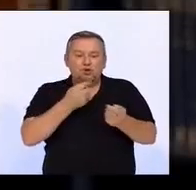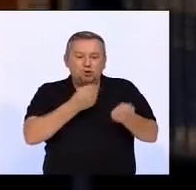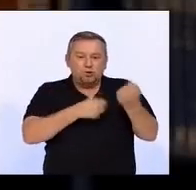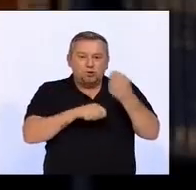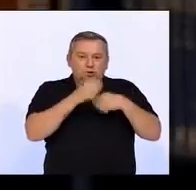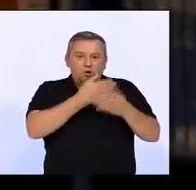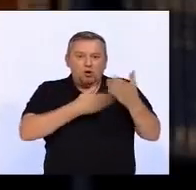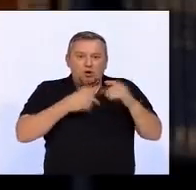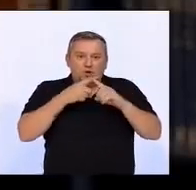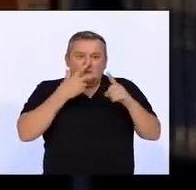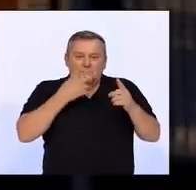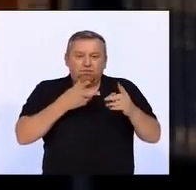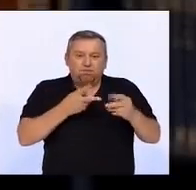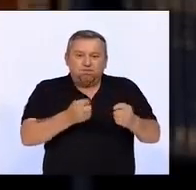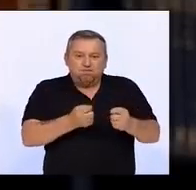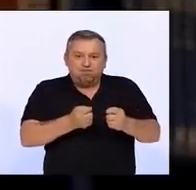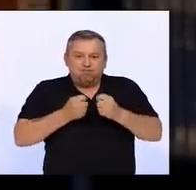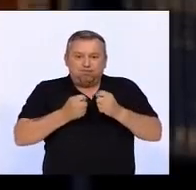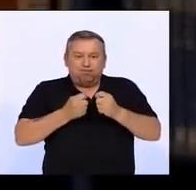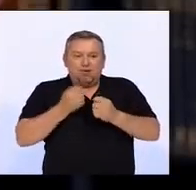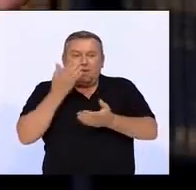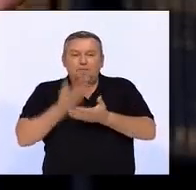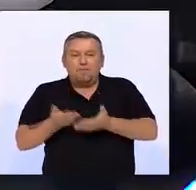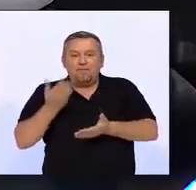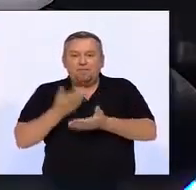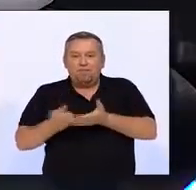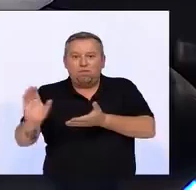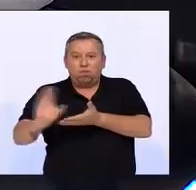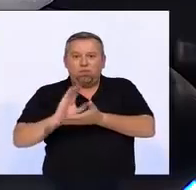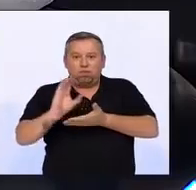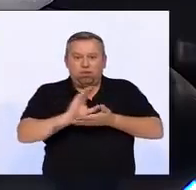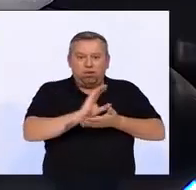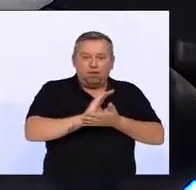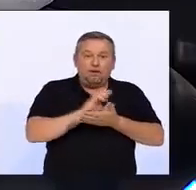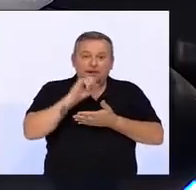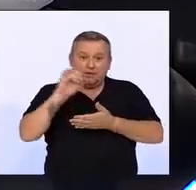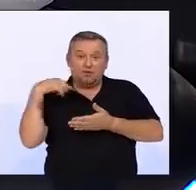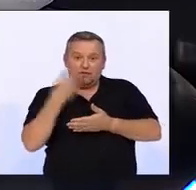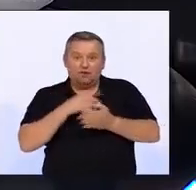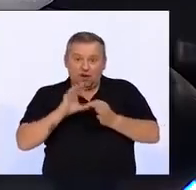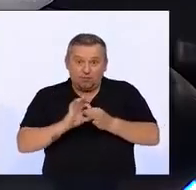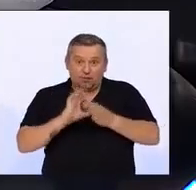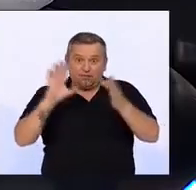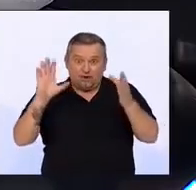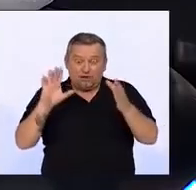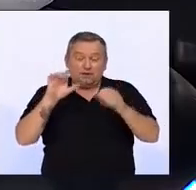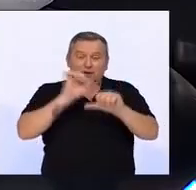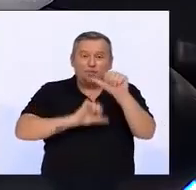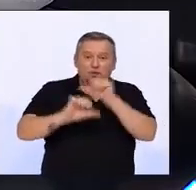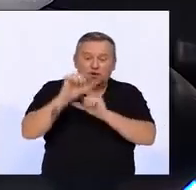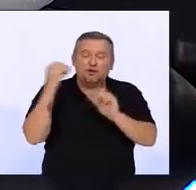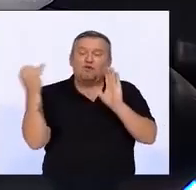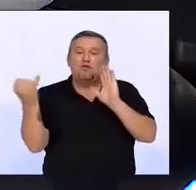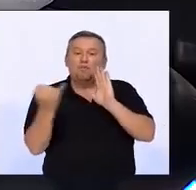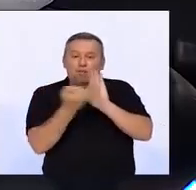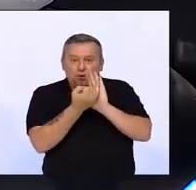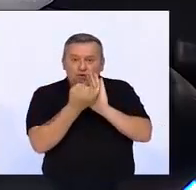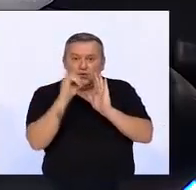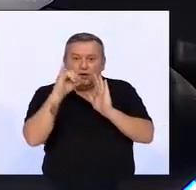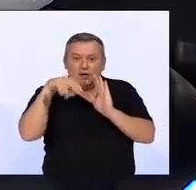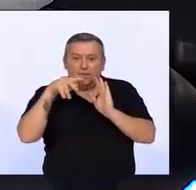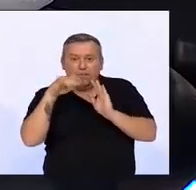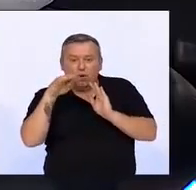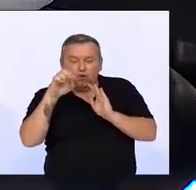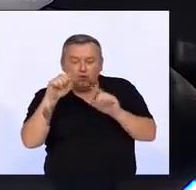governo puxou o tapete com medo de perder receita. Se nós tivéssemos aprovado a reforma tributária naquele momento, ela teria uma longa transição,